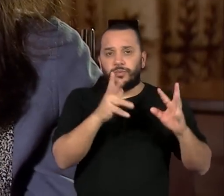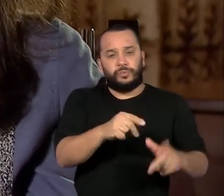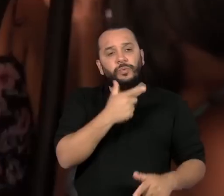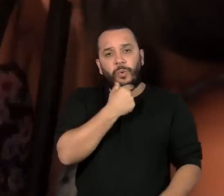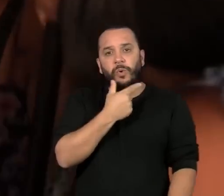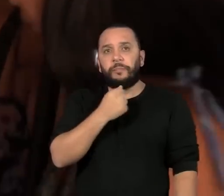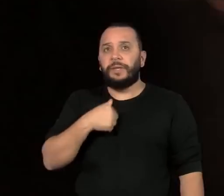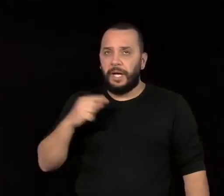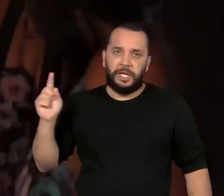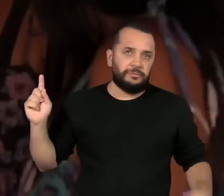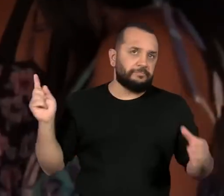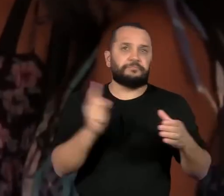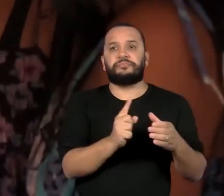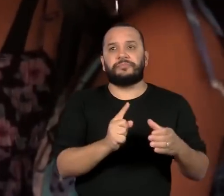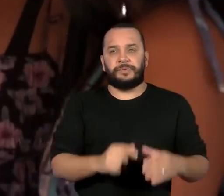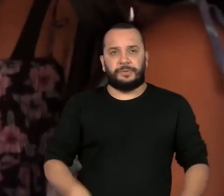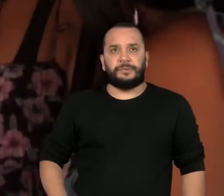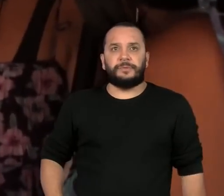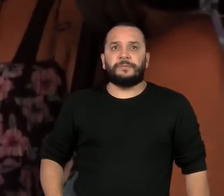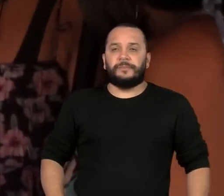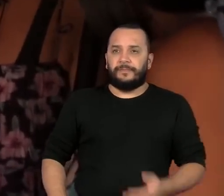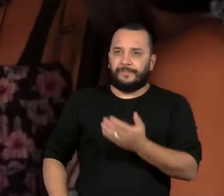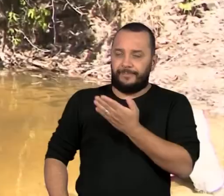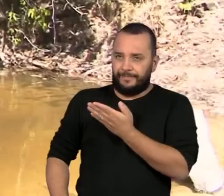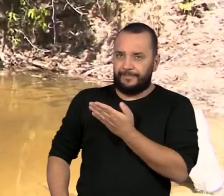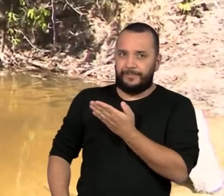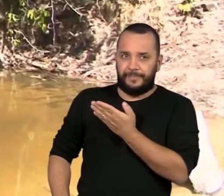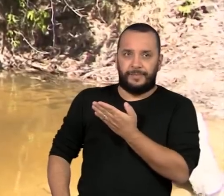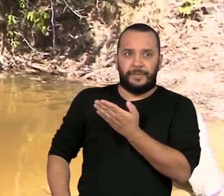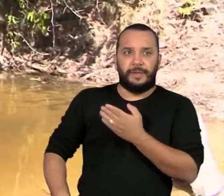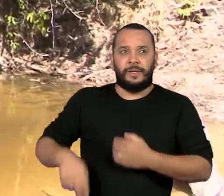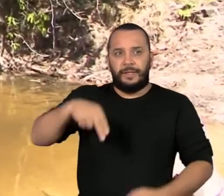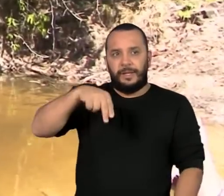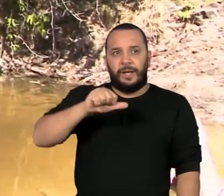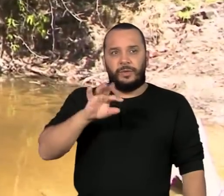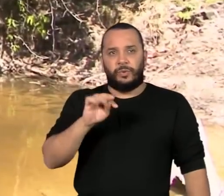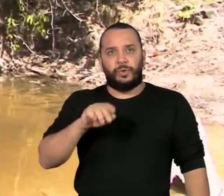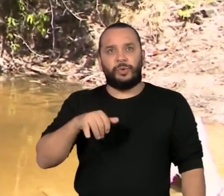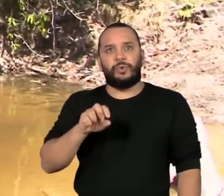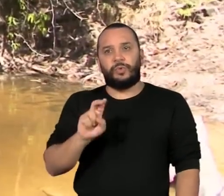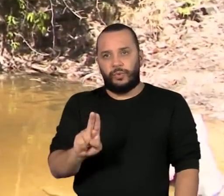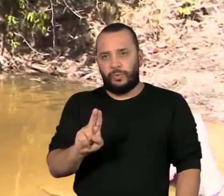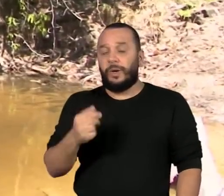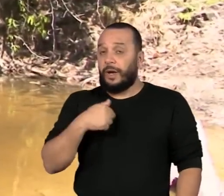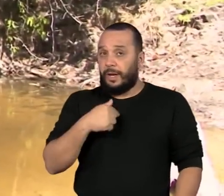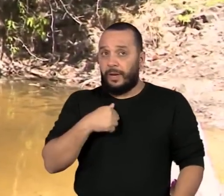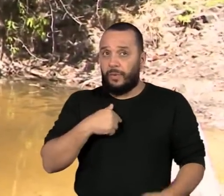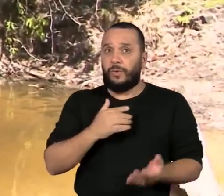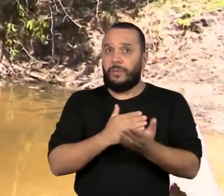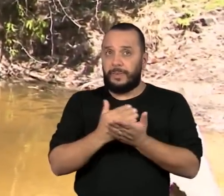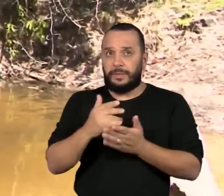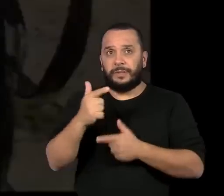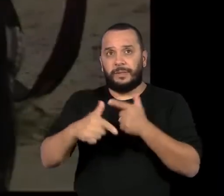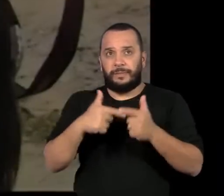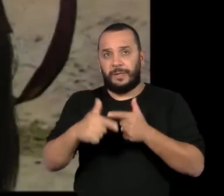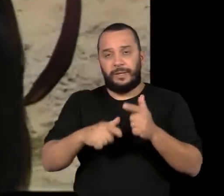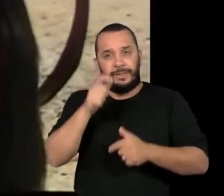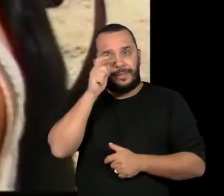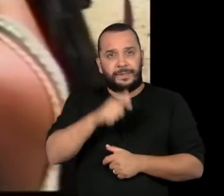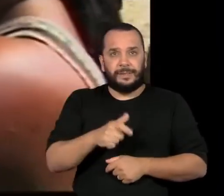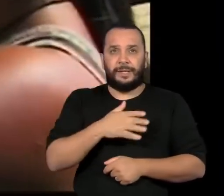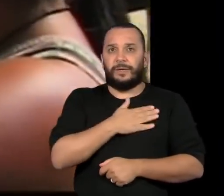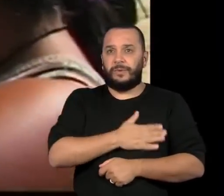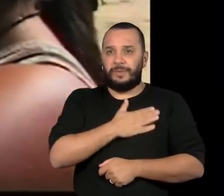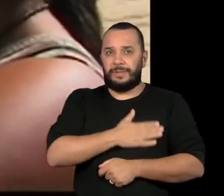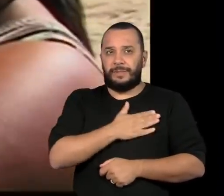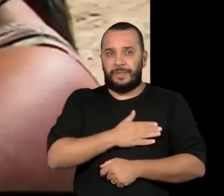rapazes e tal. Meu nome é Natuyu Ipoticão. Eu comecei a trabalhar porque eu me interessei, eu gostei. Na época